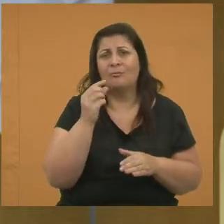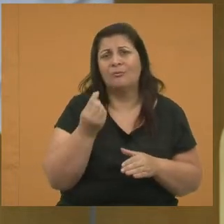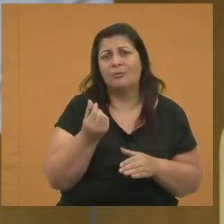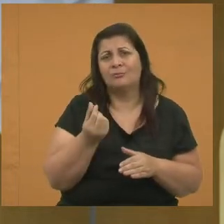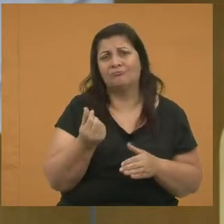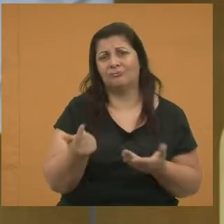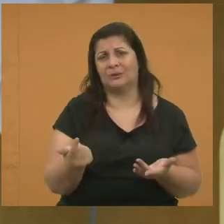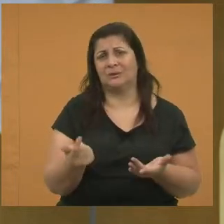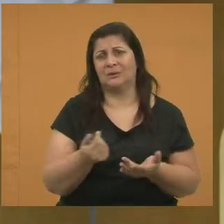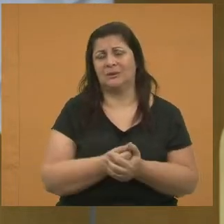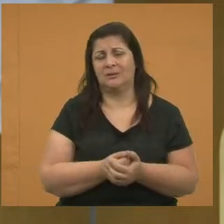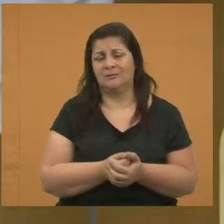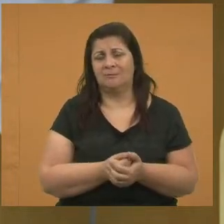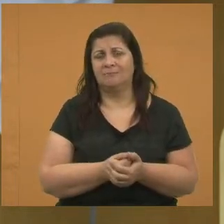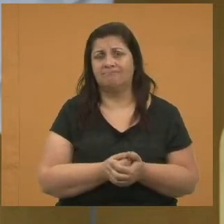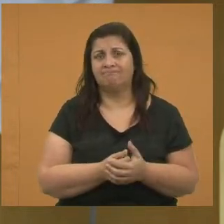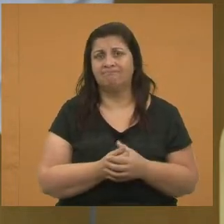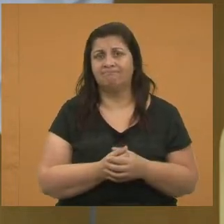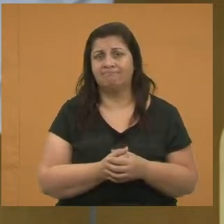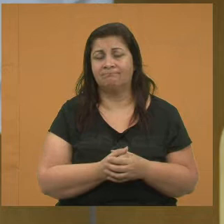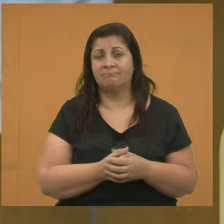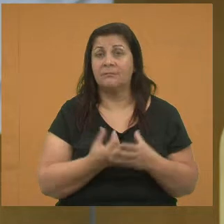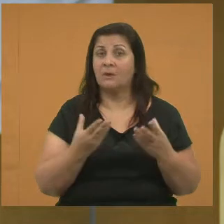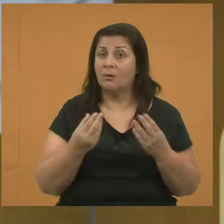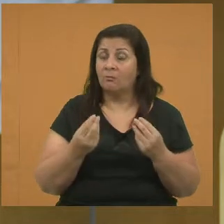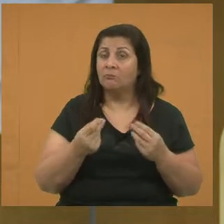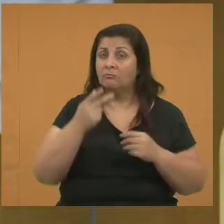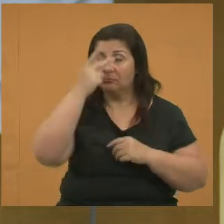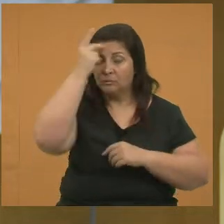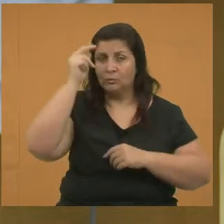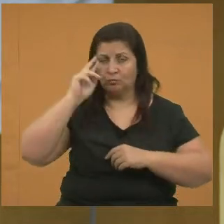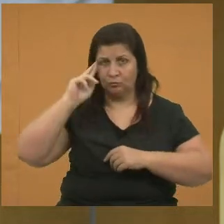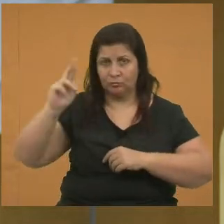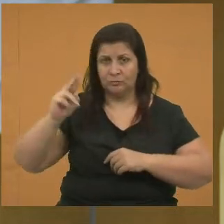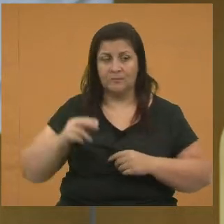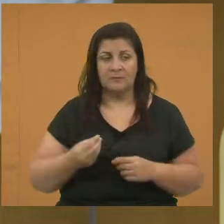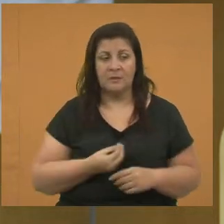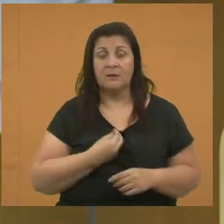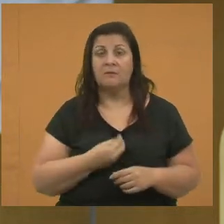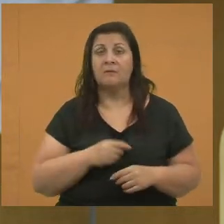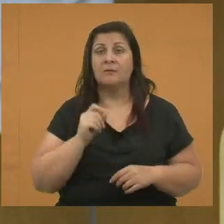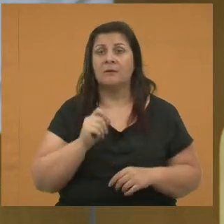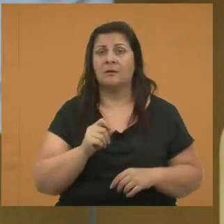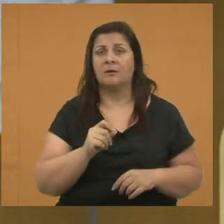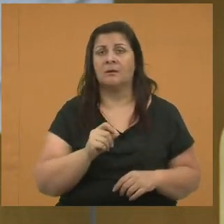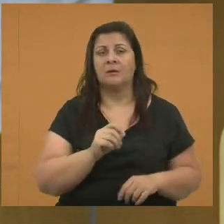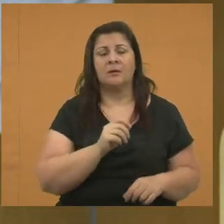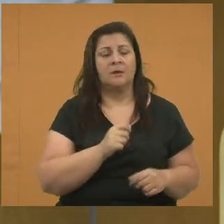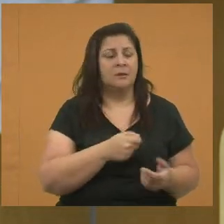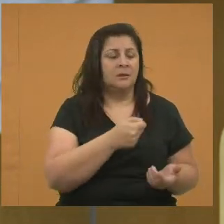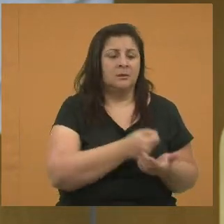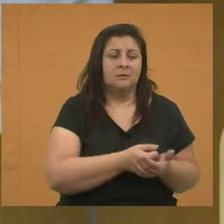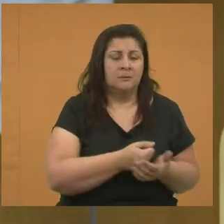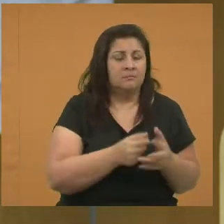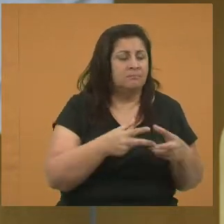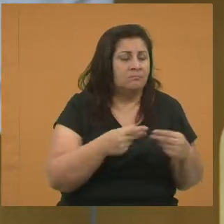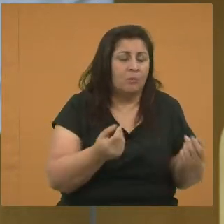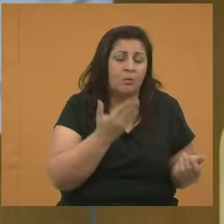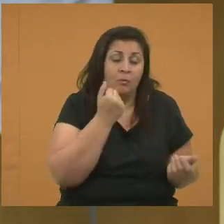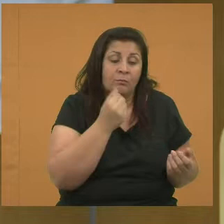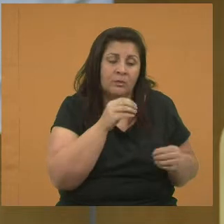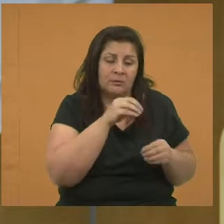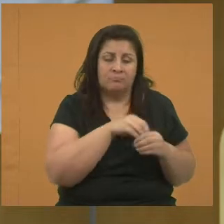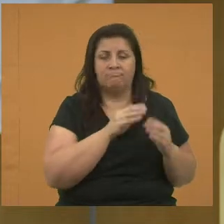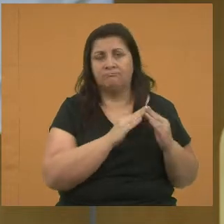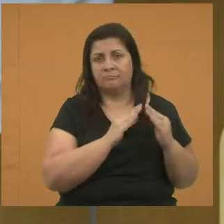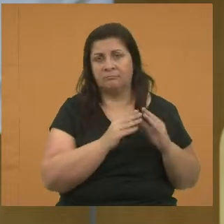um pequeno lucro que sobra, né? Muitos comerciantes vivem hoje apenas defendendo aí o pão de cada dia. Tomara que não seja